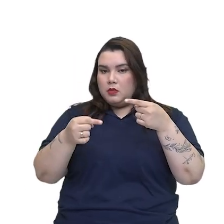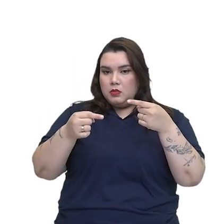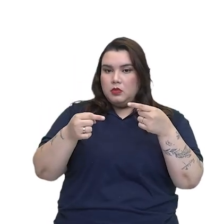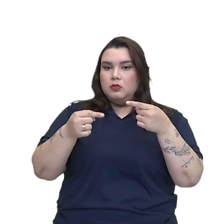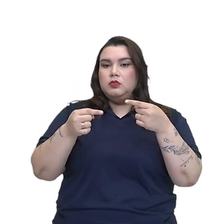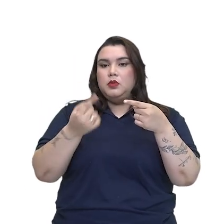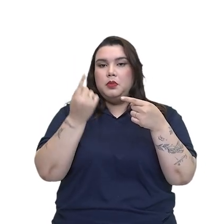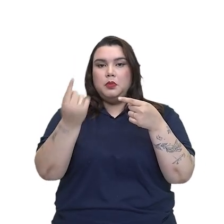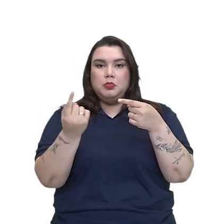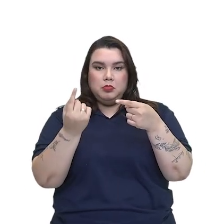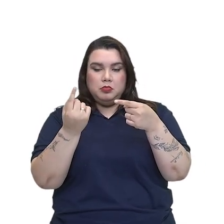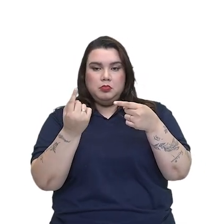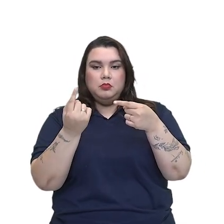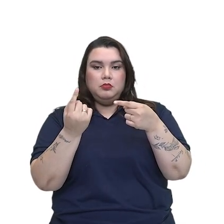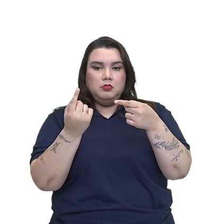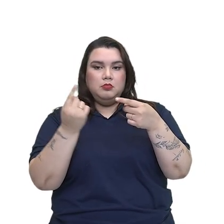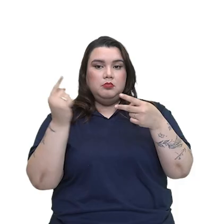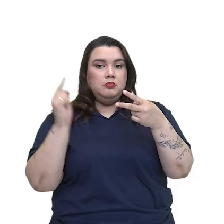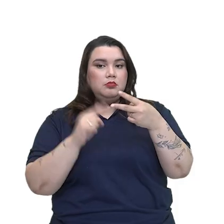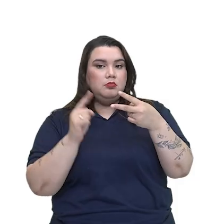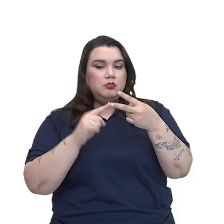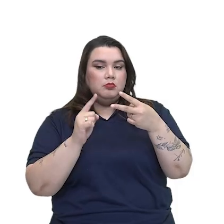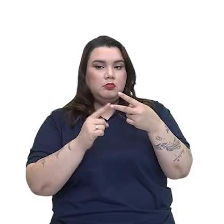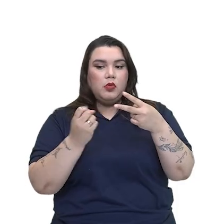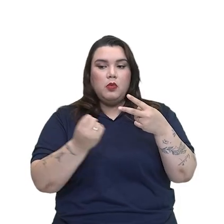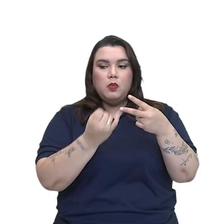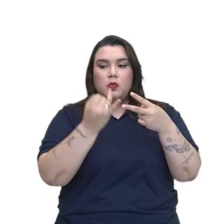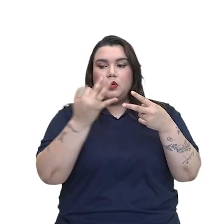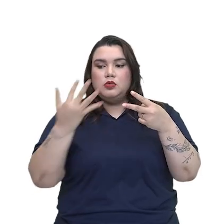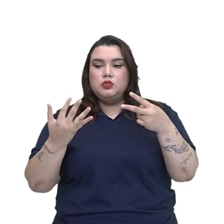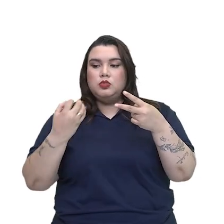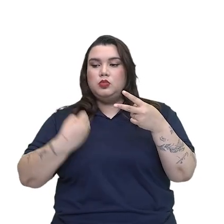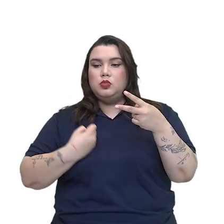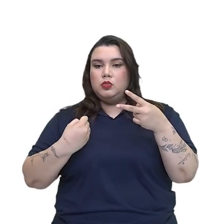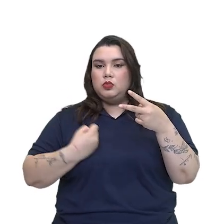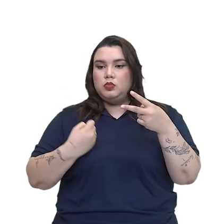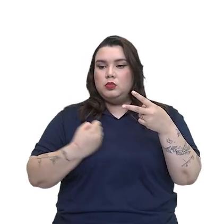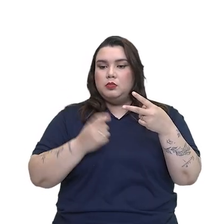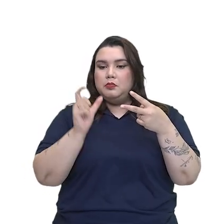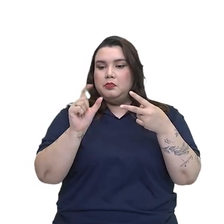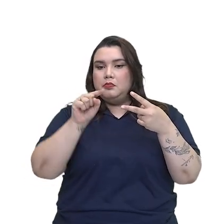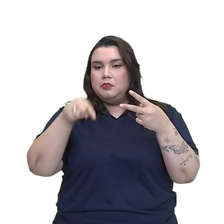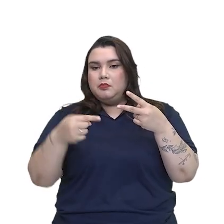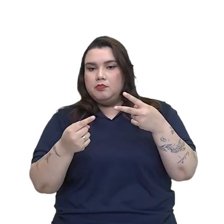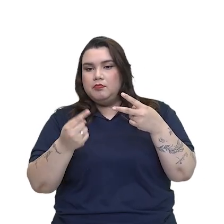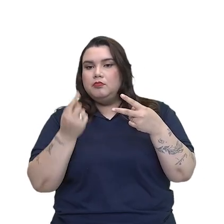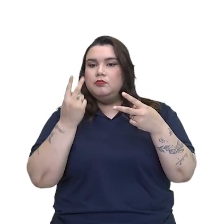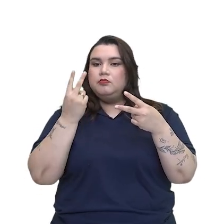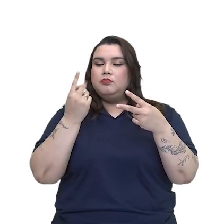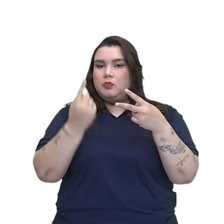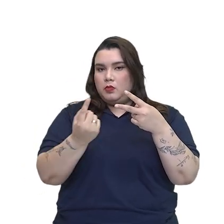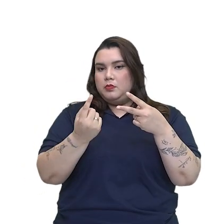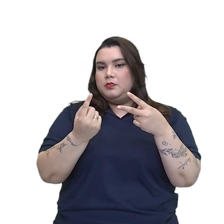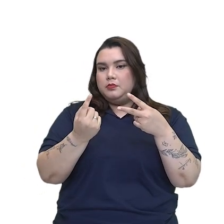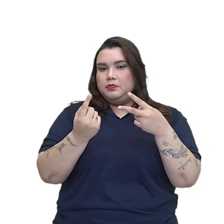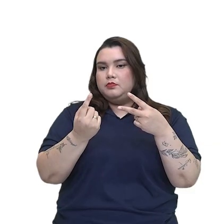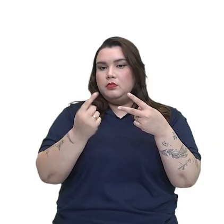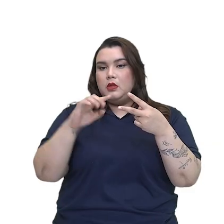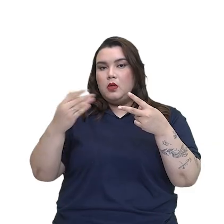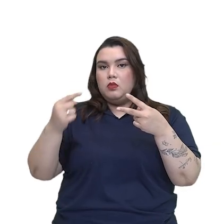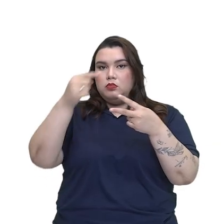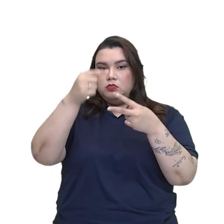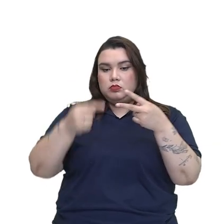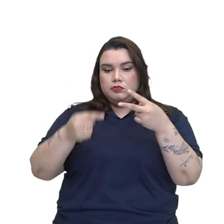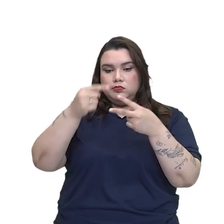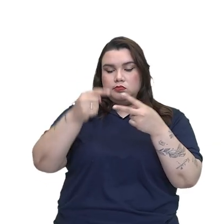primeiro número, só uma casa. Quantidade de algarismo depois da vírgula, também só uma casa.